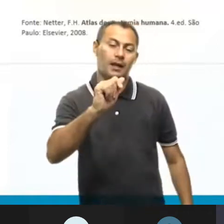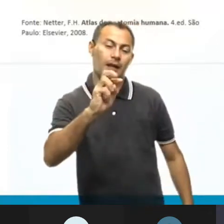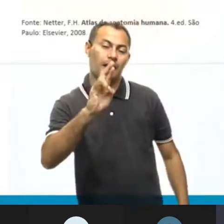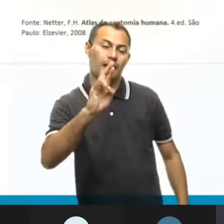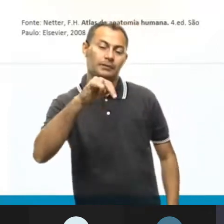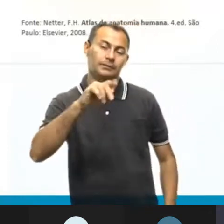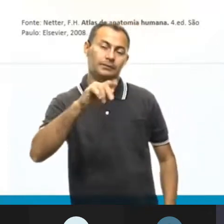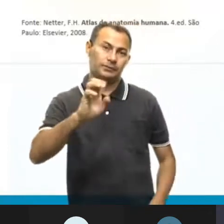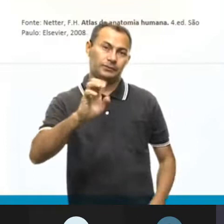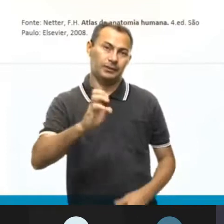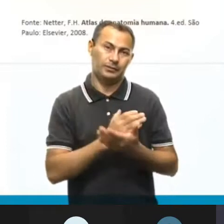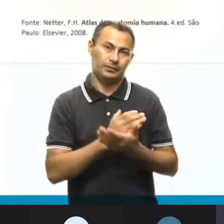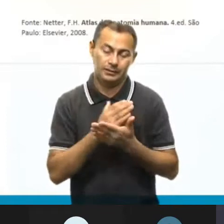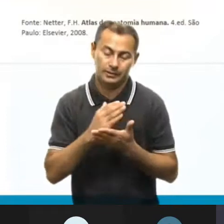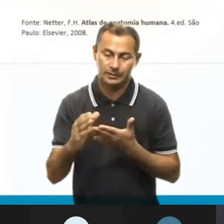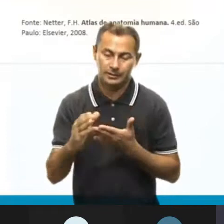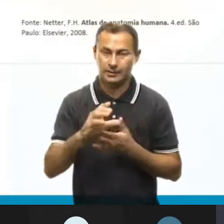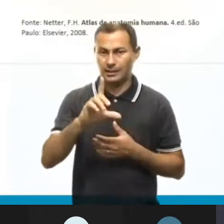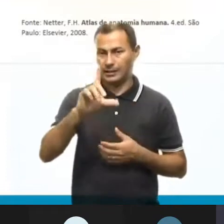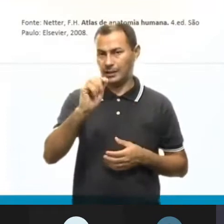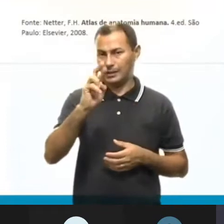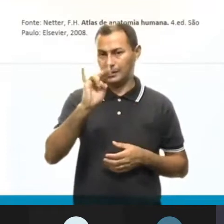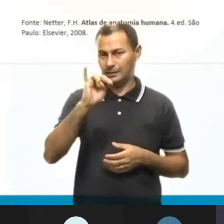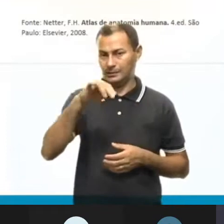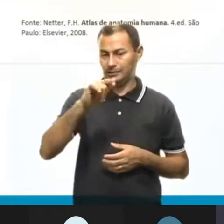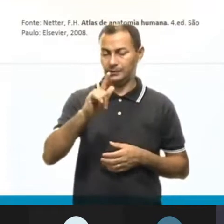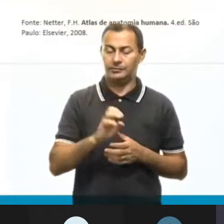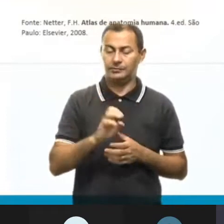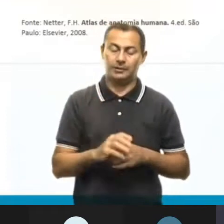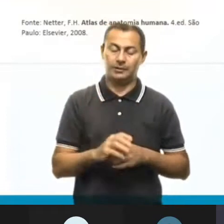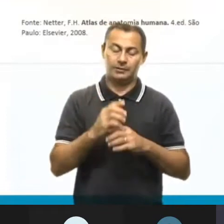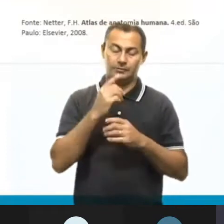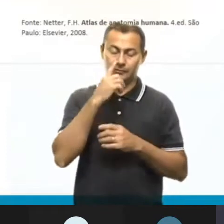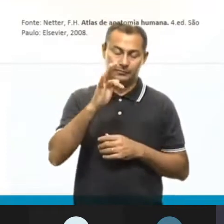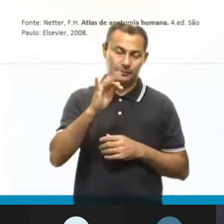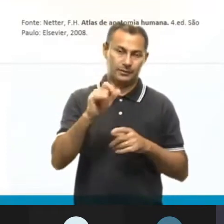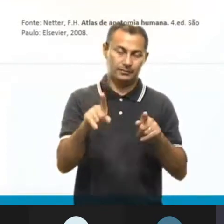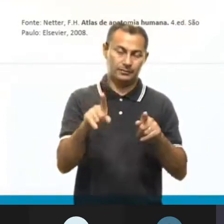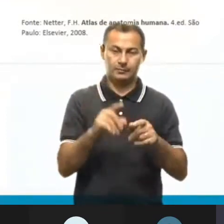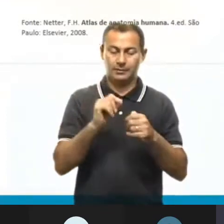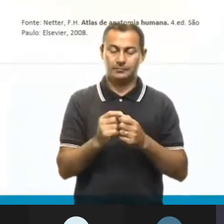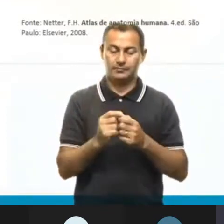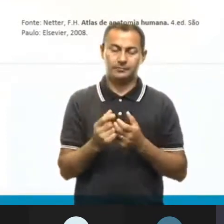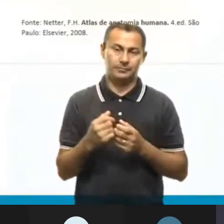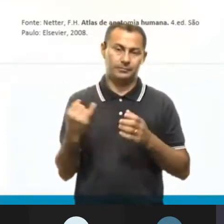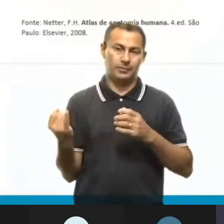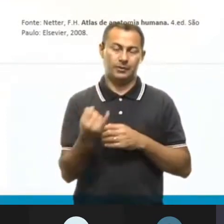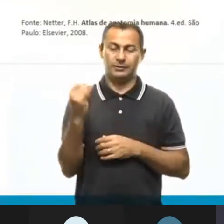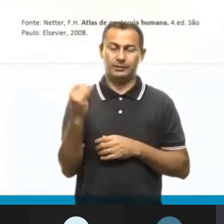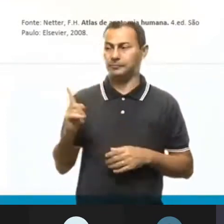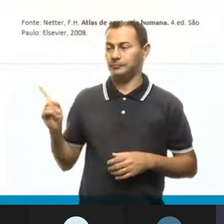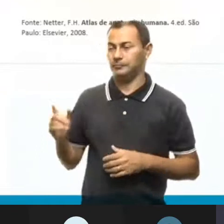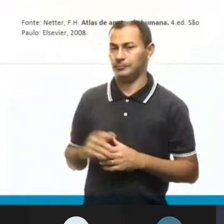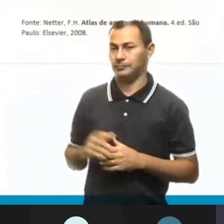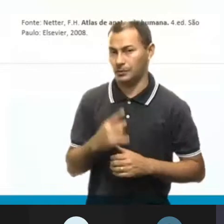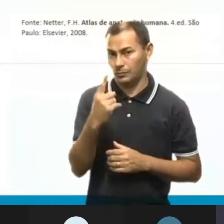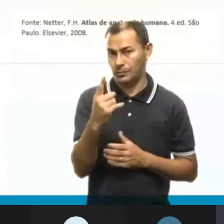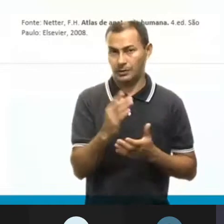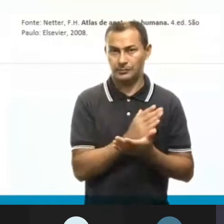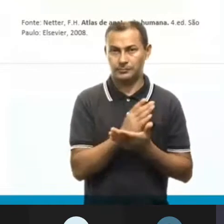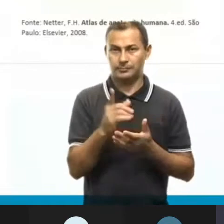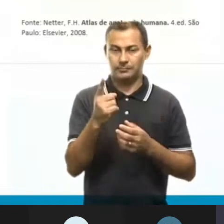laringe aqui, tá? O início aqui da laringe, nessa parte laríngea da faringe, nós temos estruturas extremamente importantes aqui.